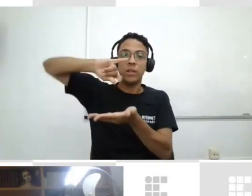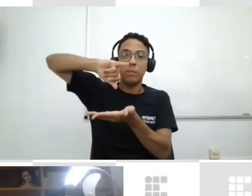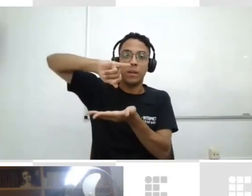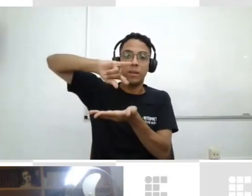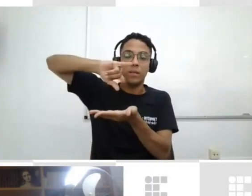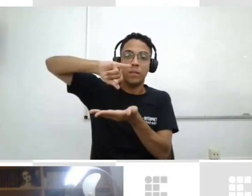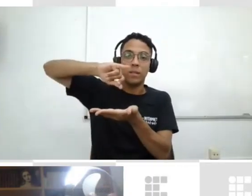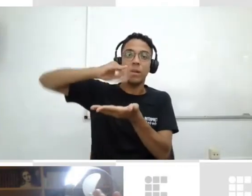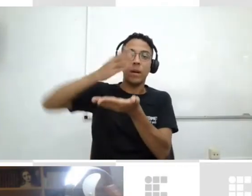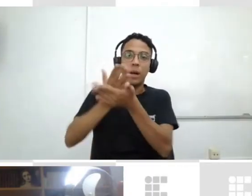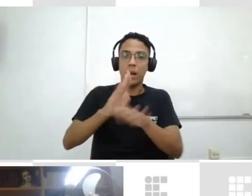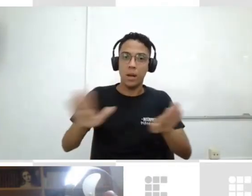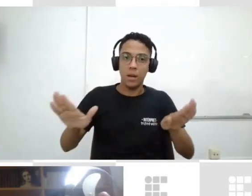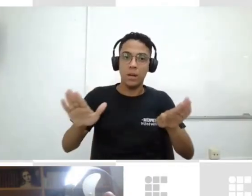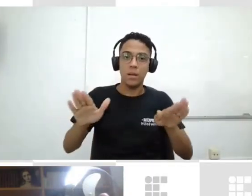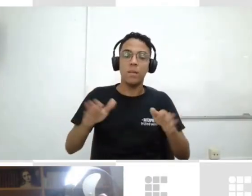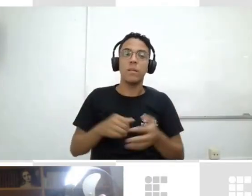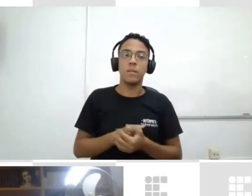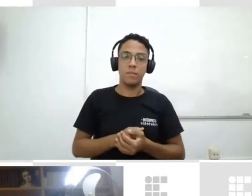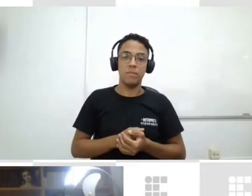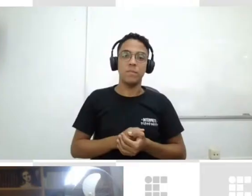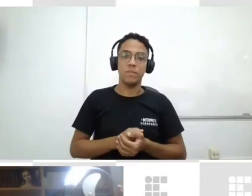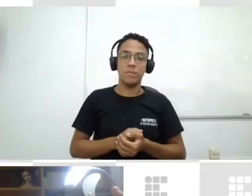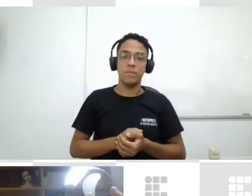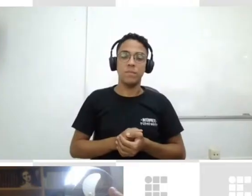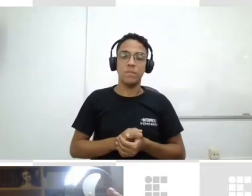O que nós precisamos fazer hoje?